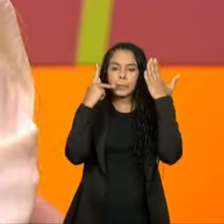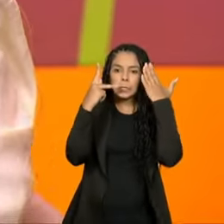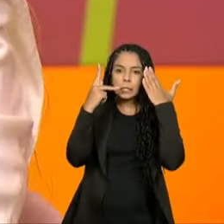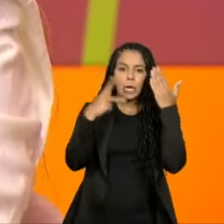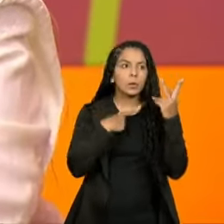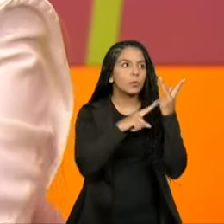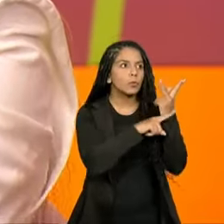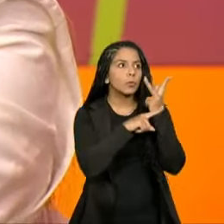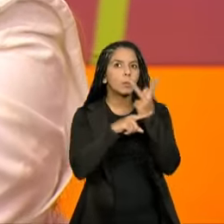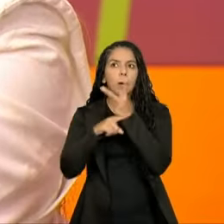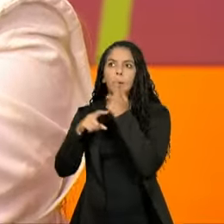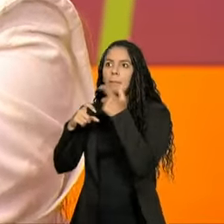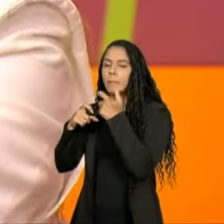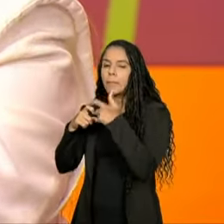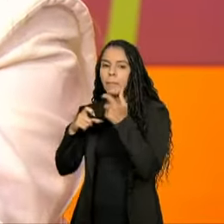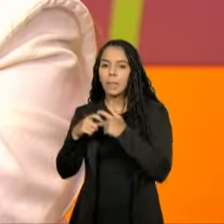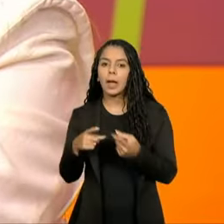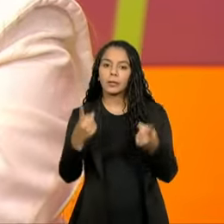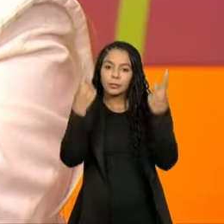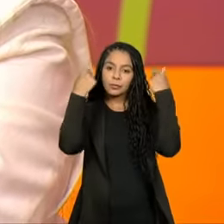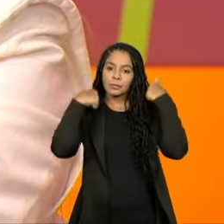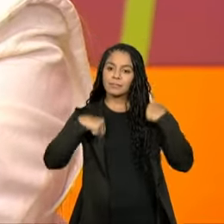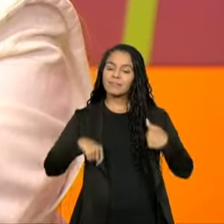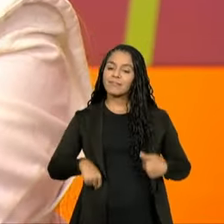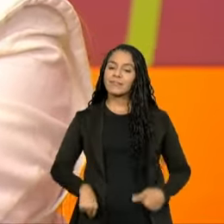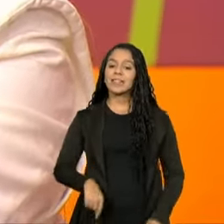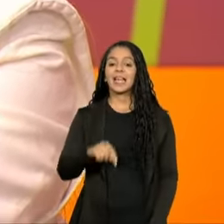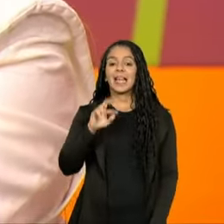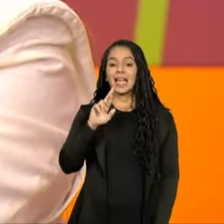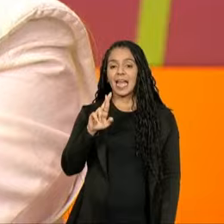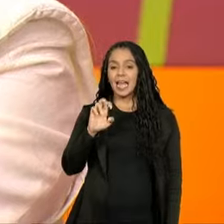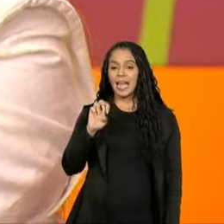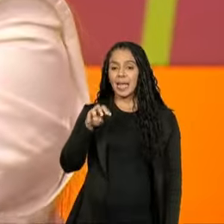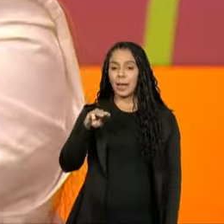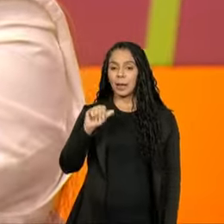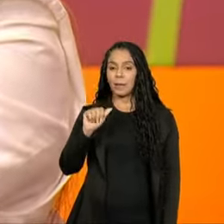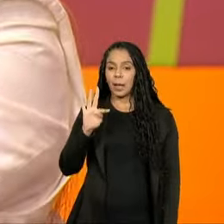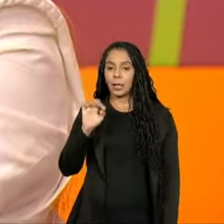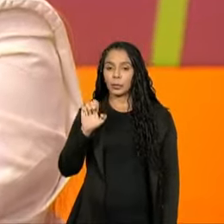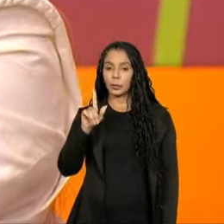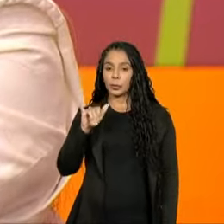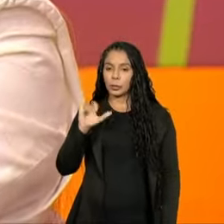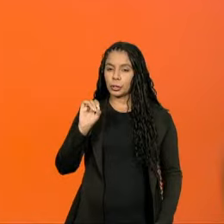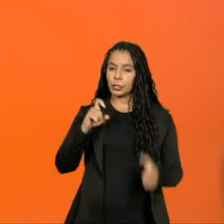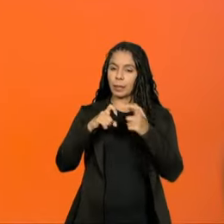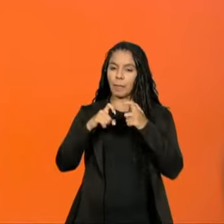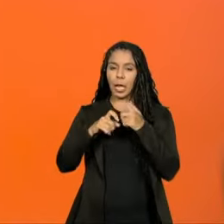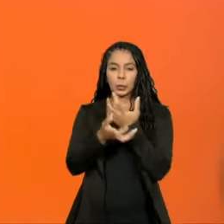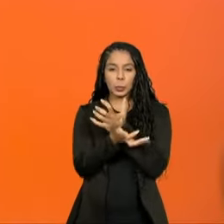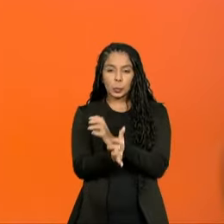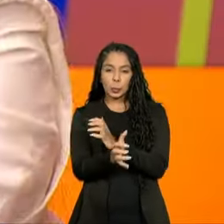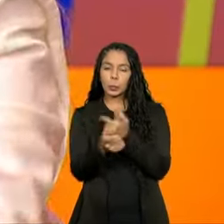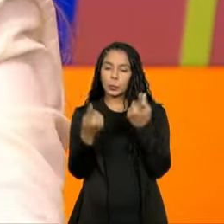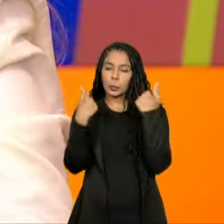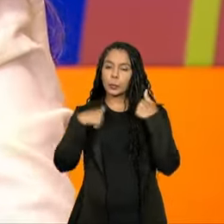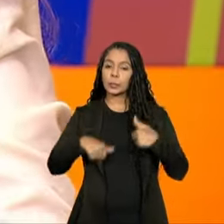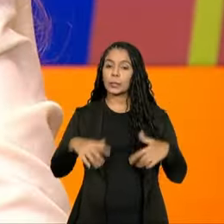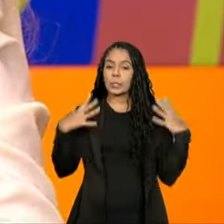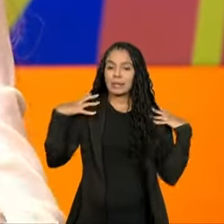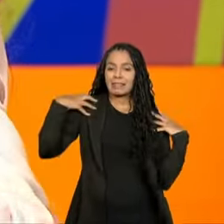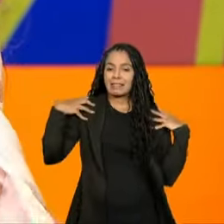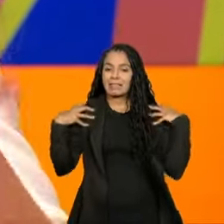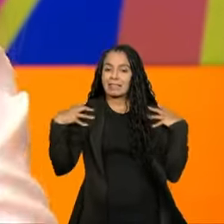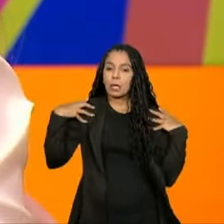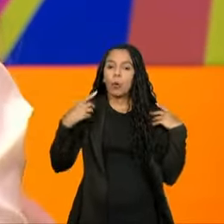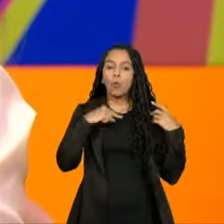vários médicos, um reumatologista, porque existe uma síndrome musculoesquelética, que você tem dor no corpo, tem o frozen shoulder, que é o congelamento do ombro,